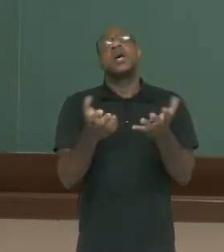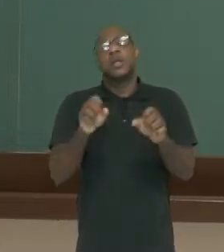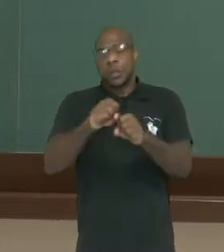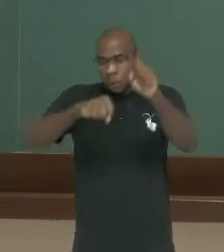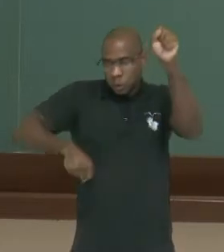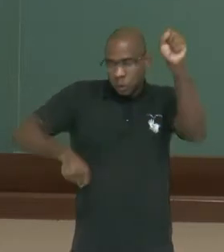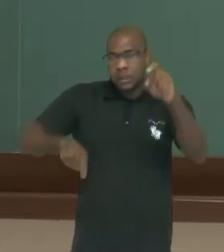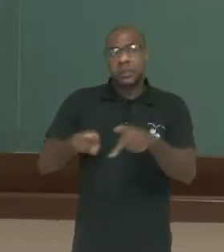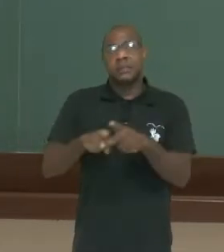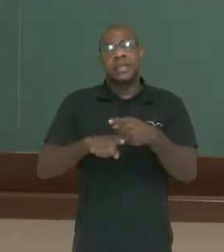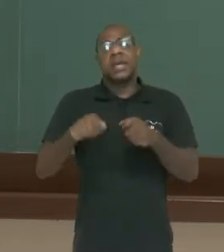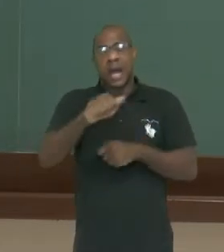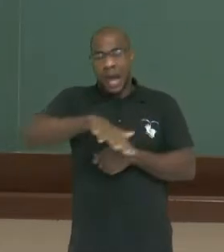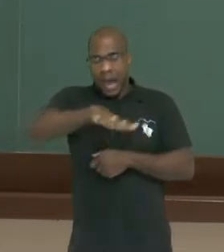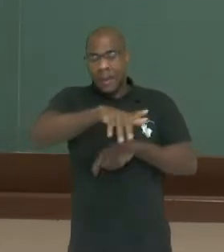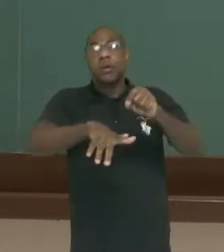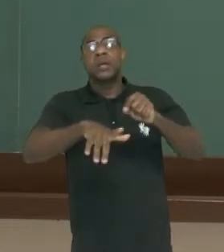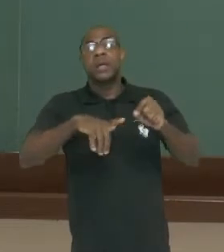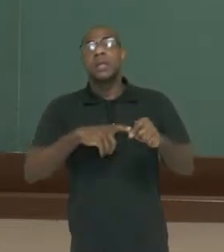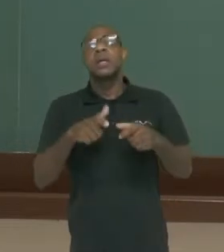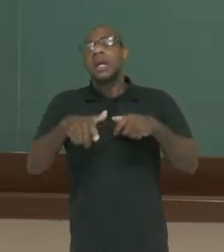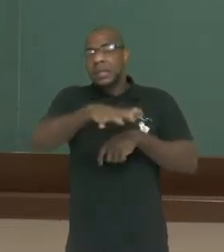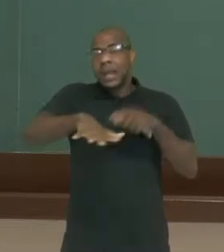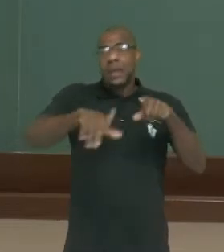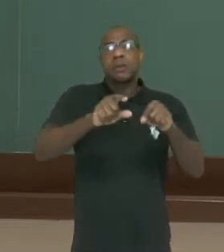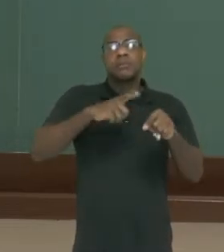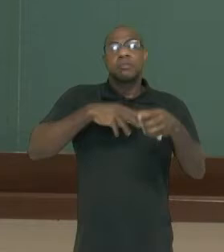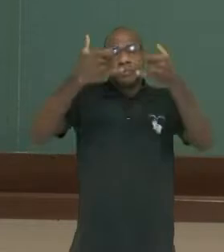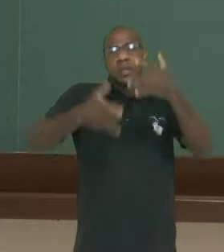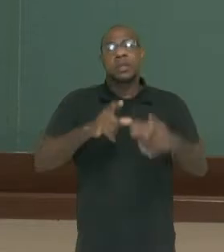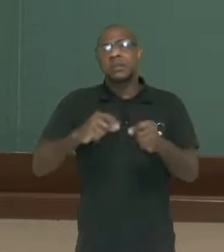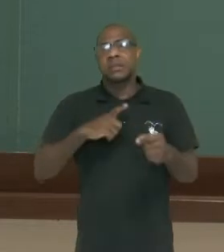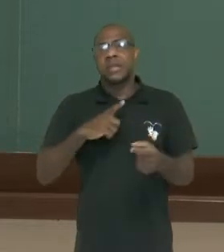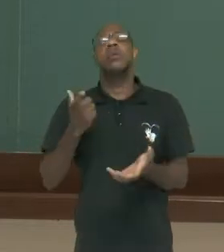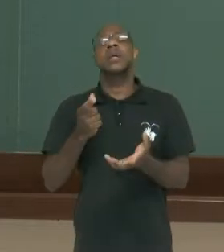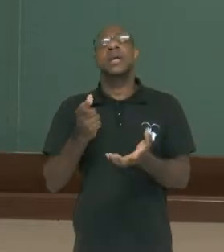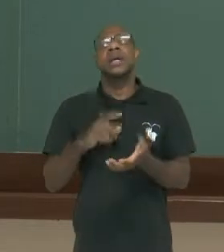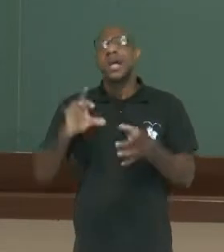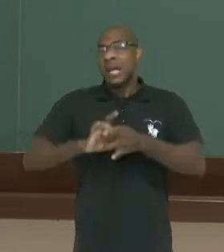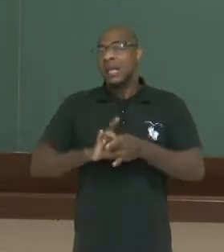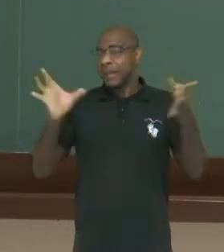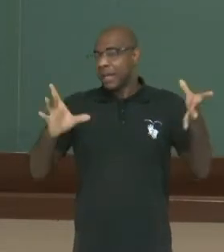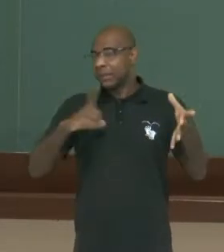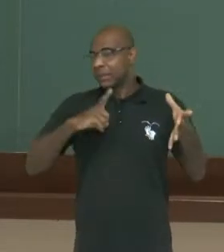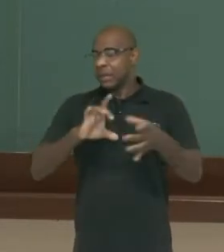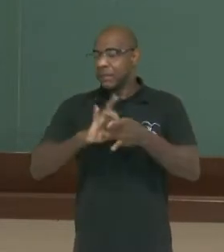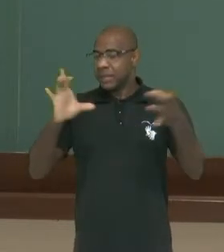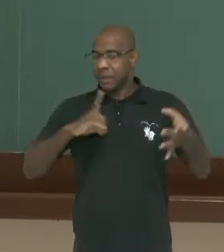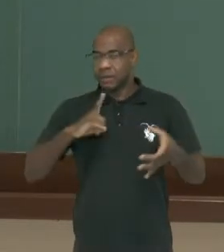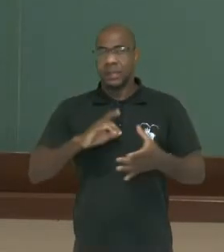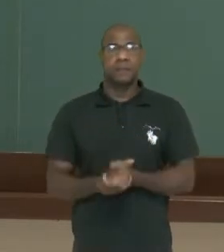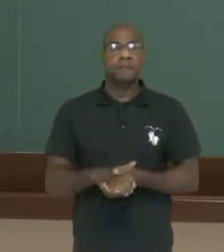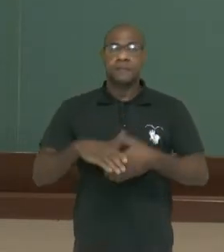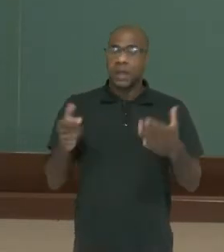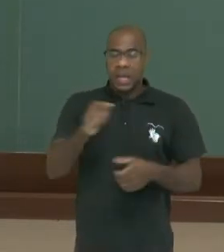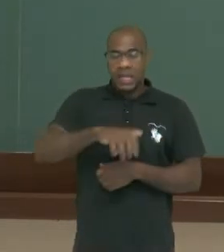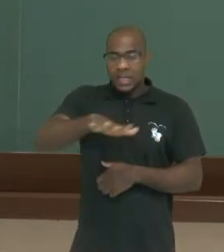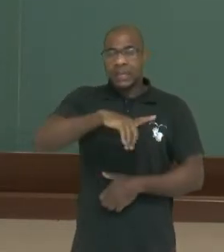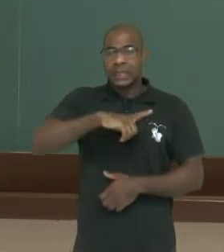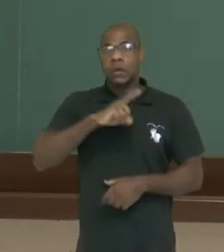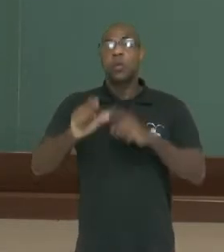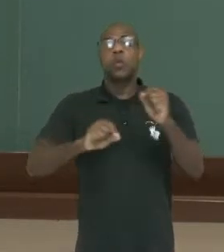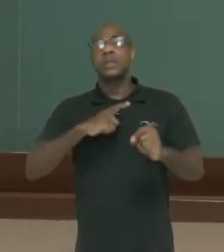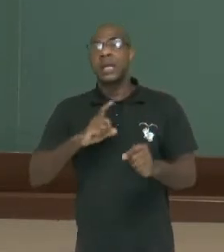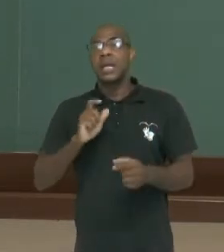ter áreas e estas áreas vão ter certa autonomia ou certa liberdade. Estas áreas que têm